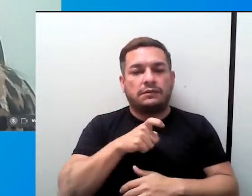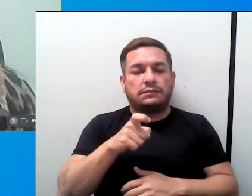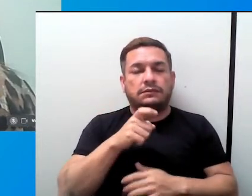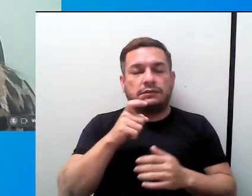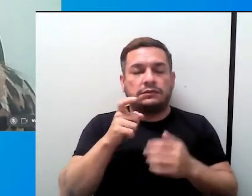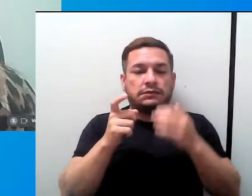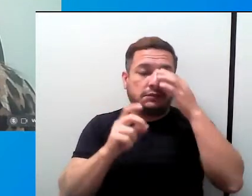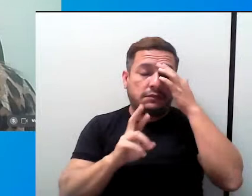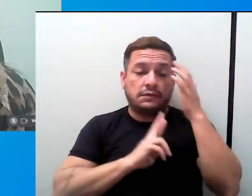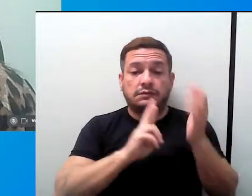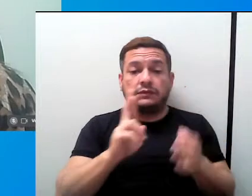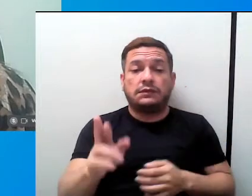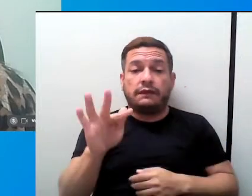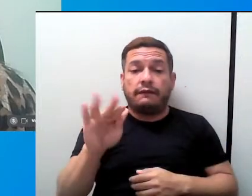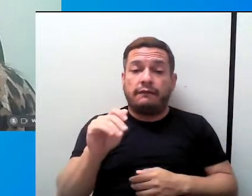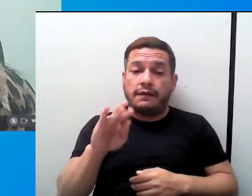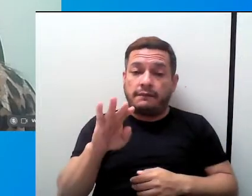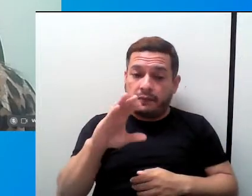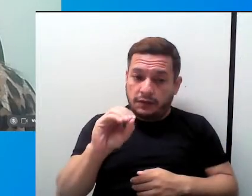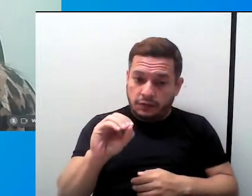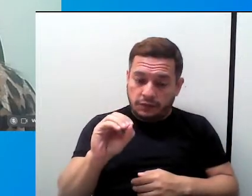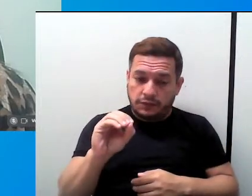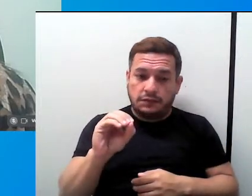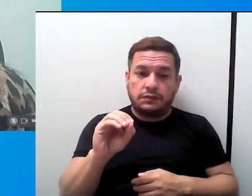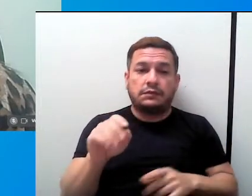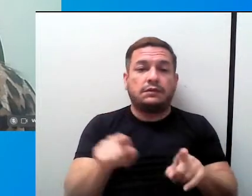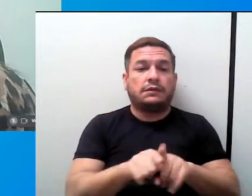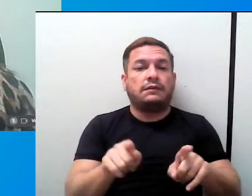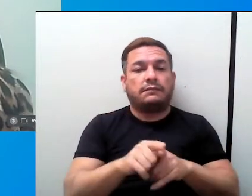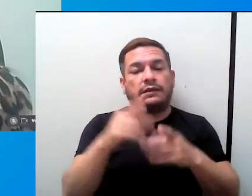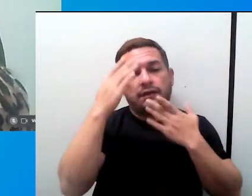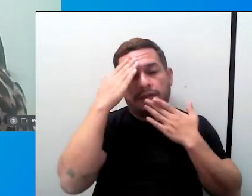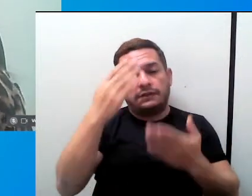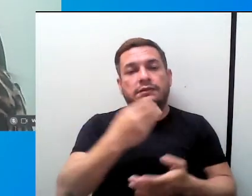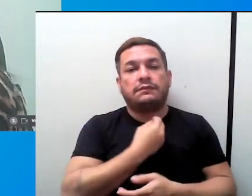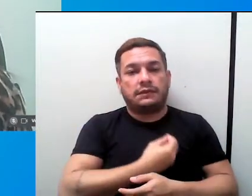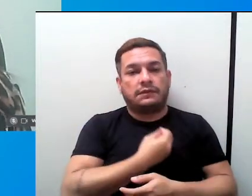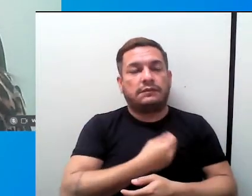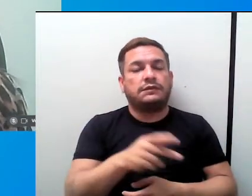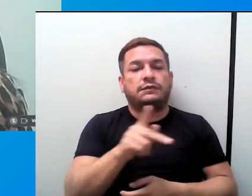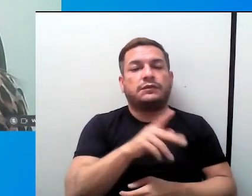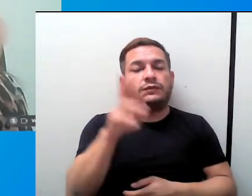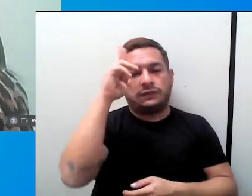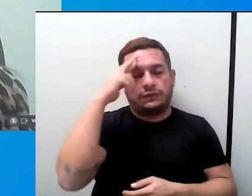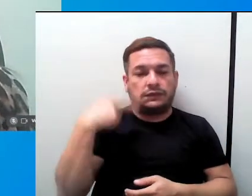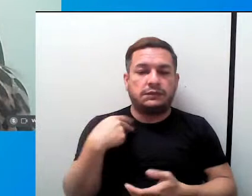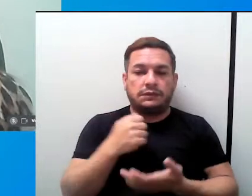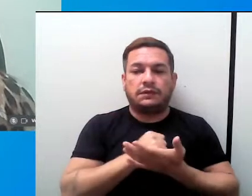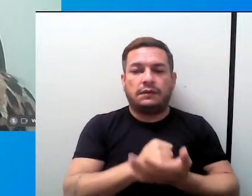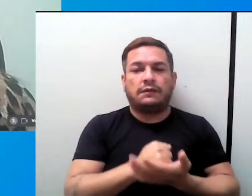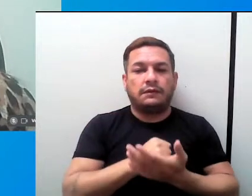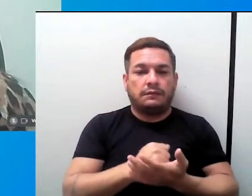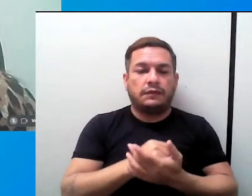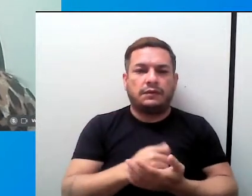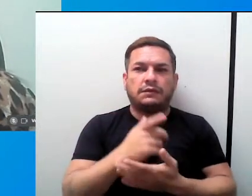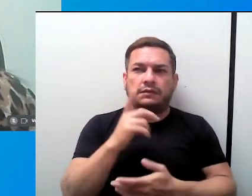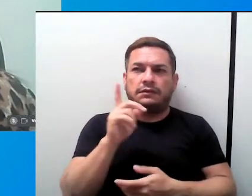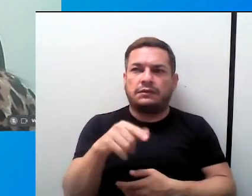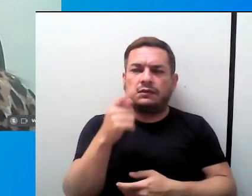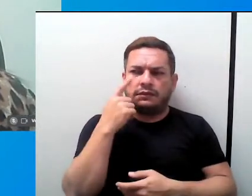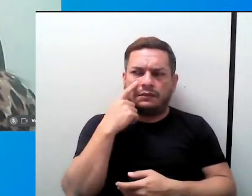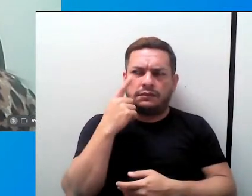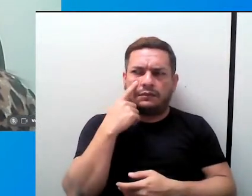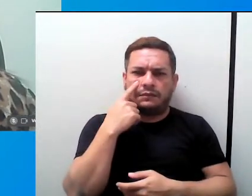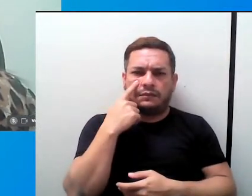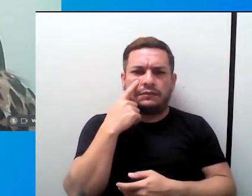pessoa do Fábio, e também agradecer e parabenizar a professora Rosana, que sempre apoia muito essas iniciativas e